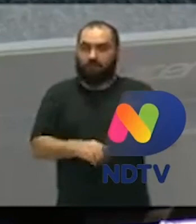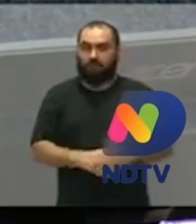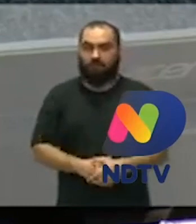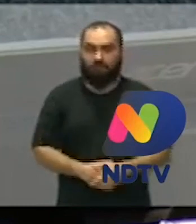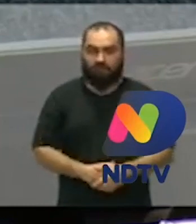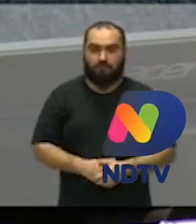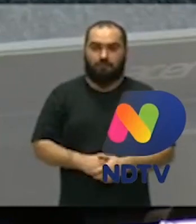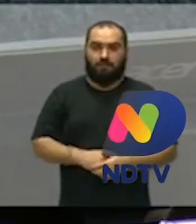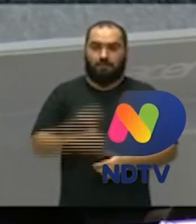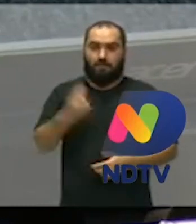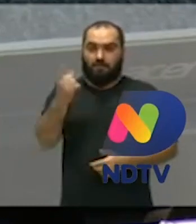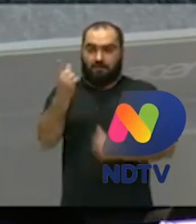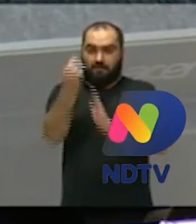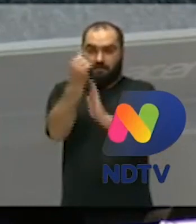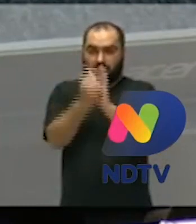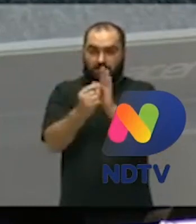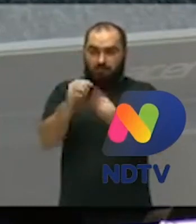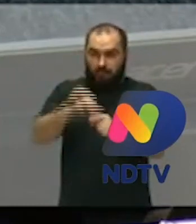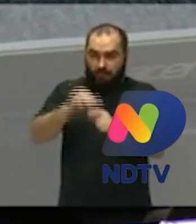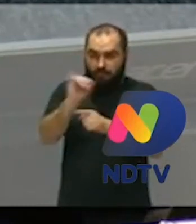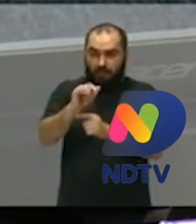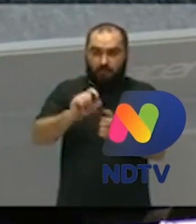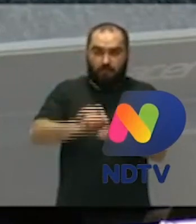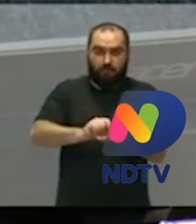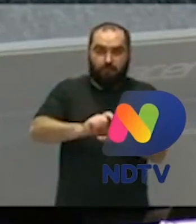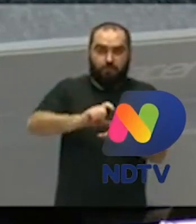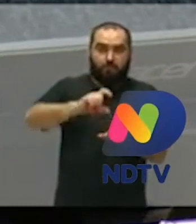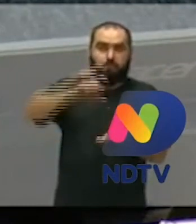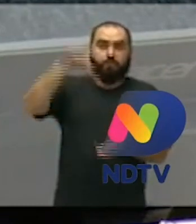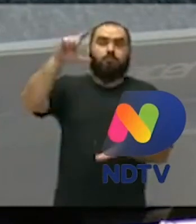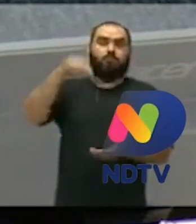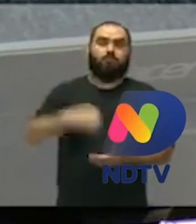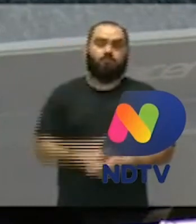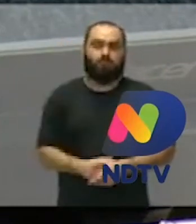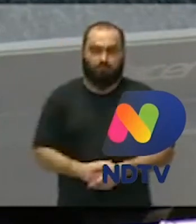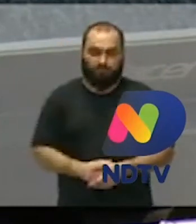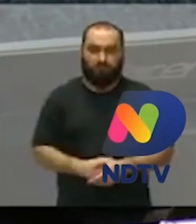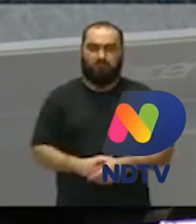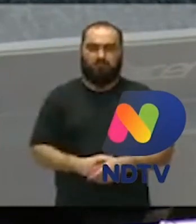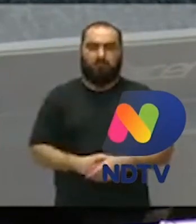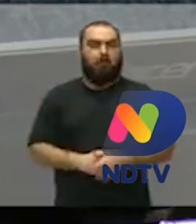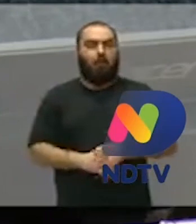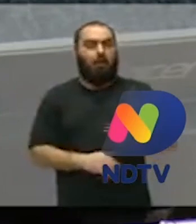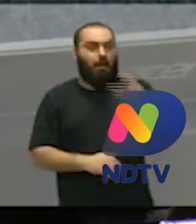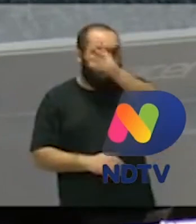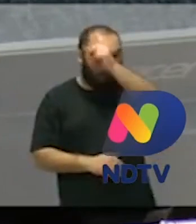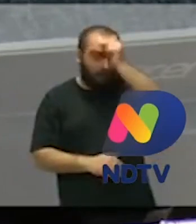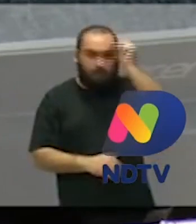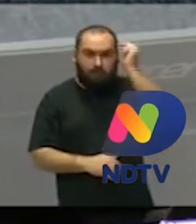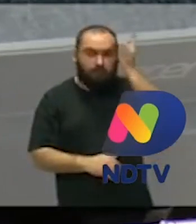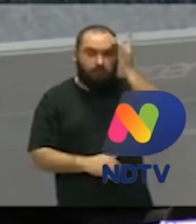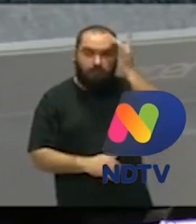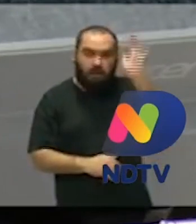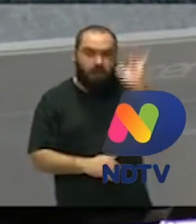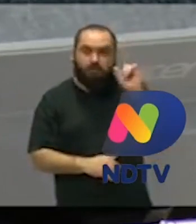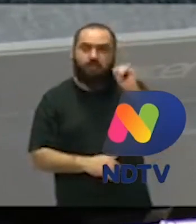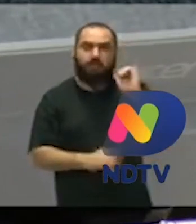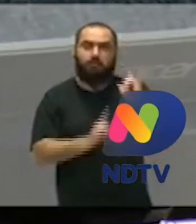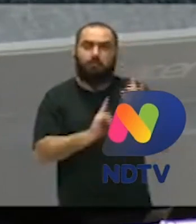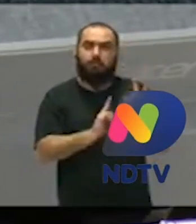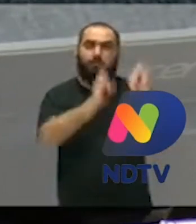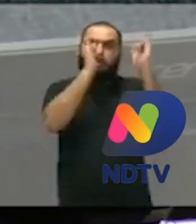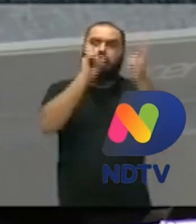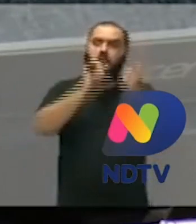só cresce vem crescendo dessa forma de uma forma que eles não sabem se for colocar um prédio